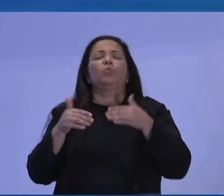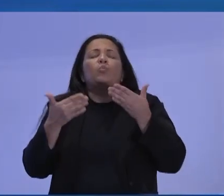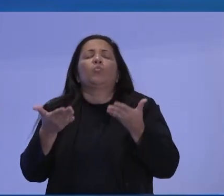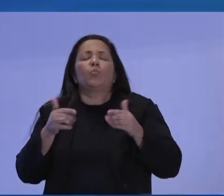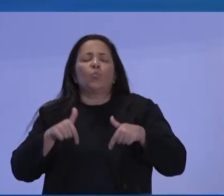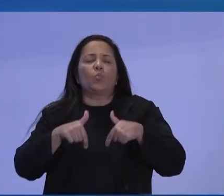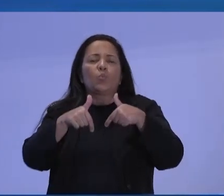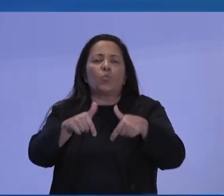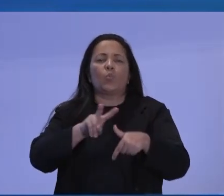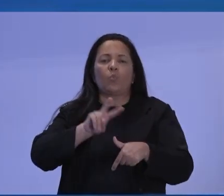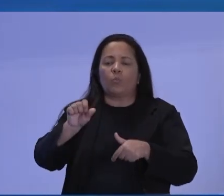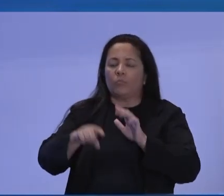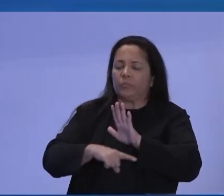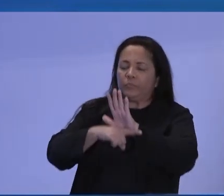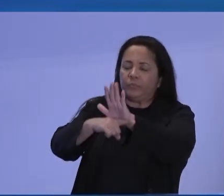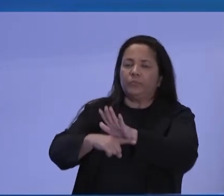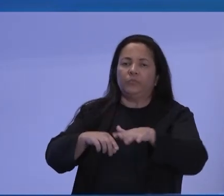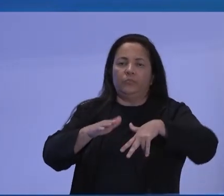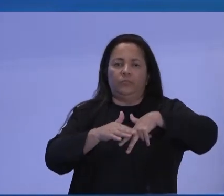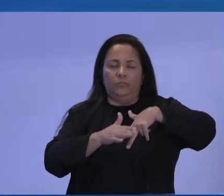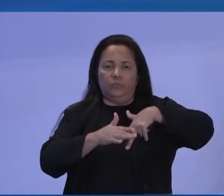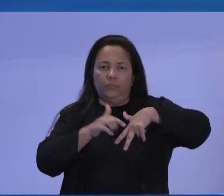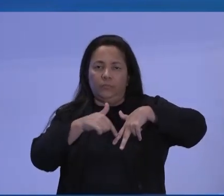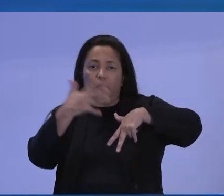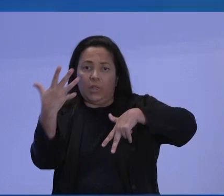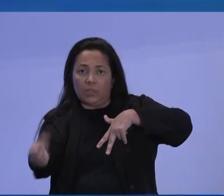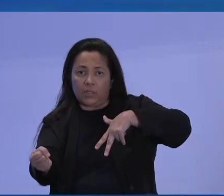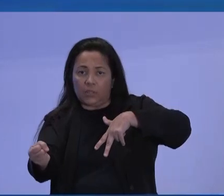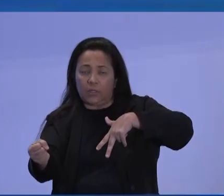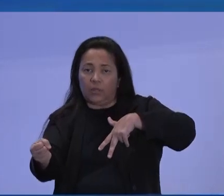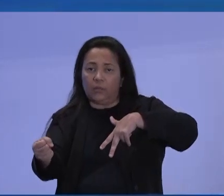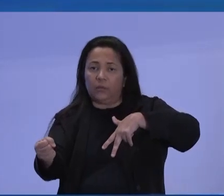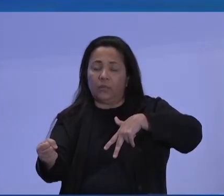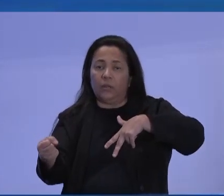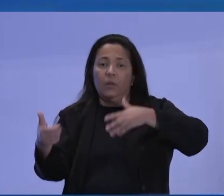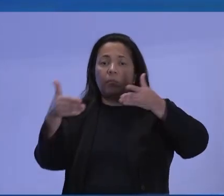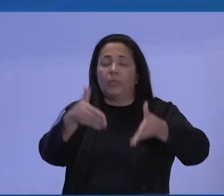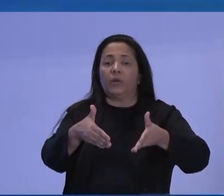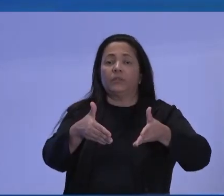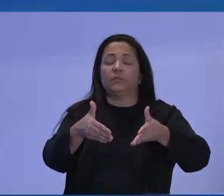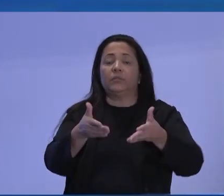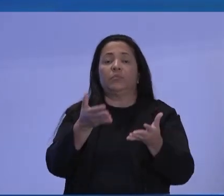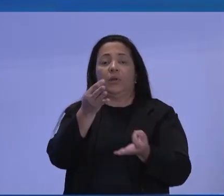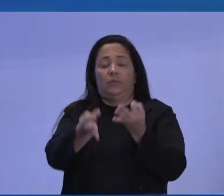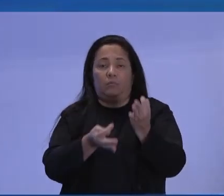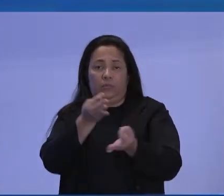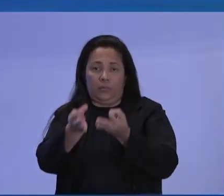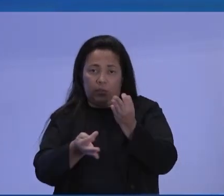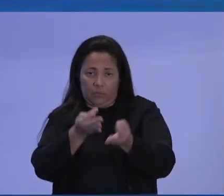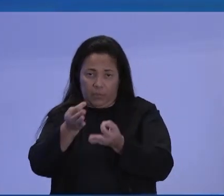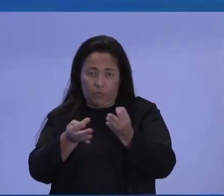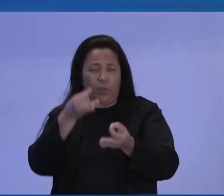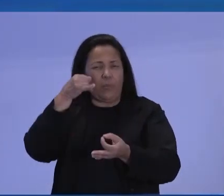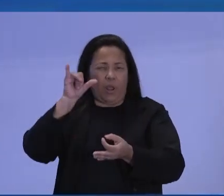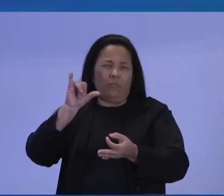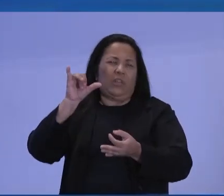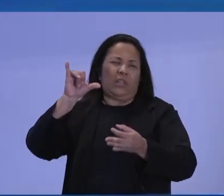que esse paciente tenha uma melhor adesão ao tratamento e ao enfrentamento dos problemas